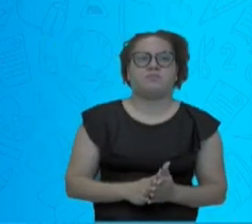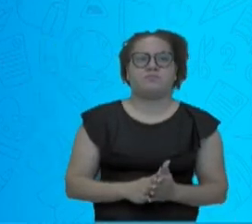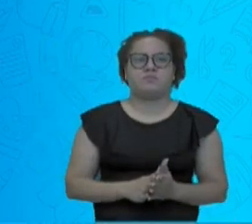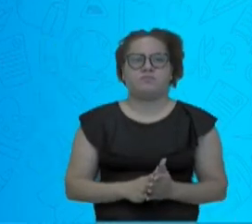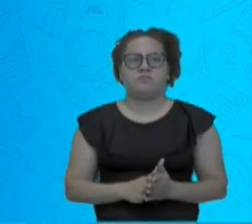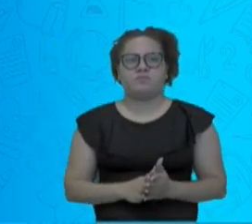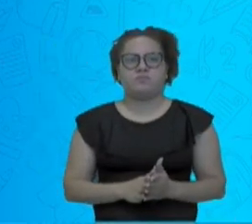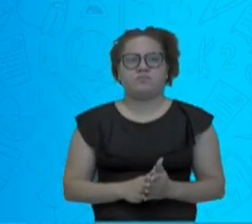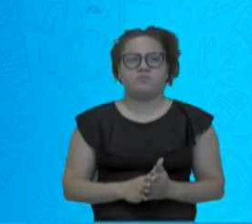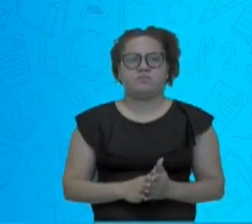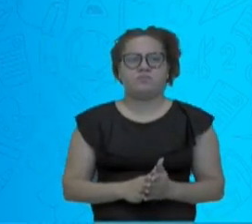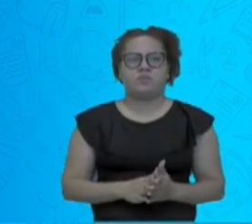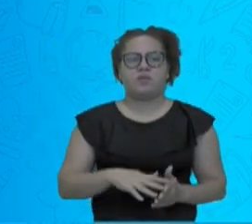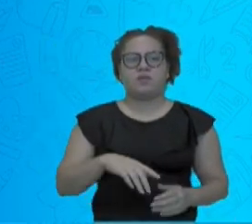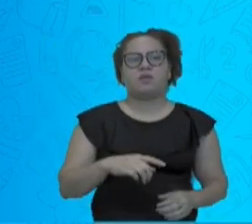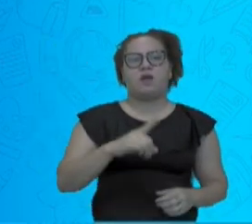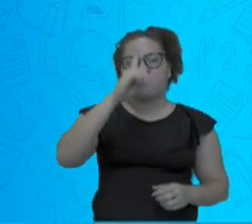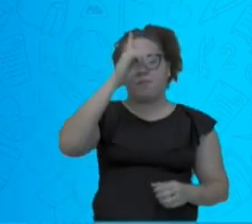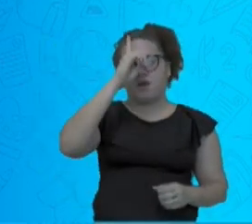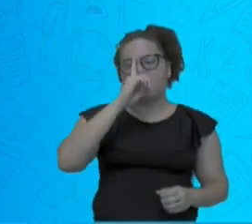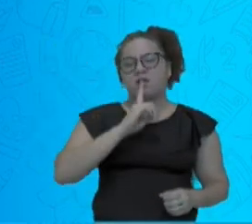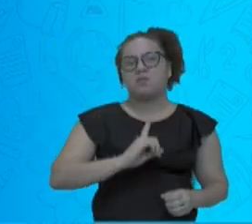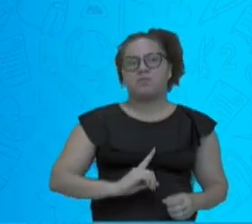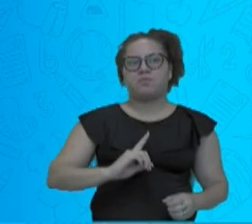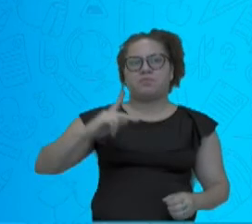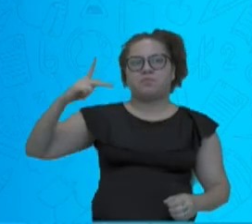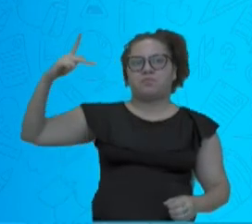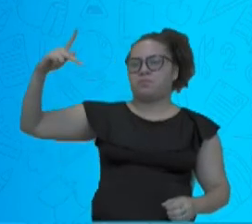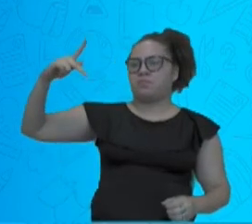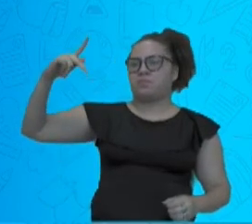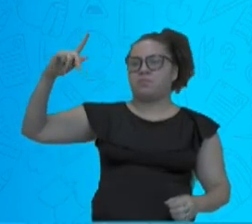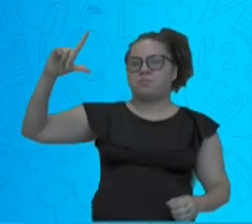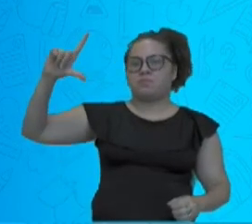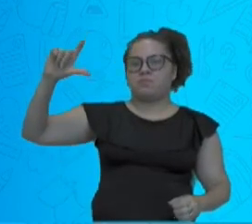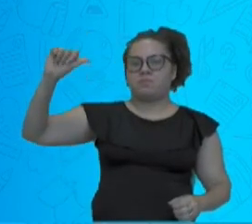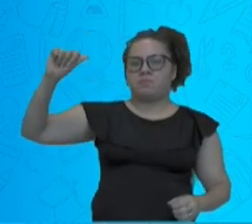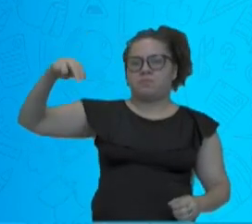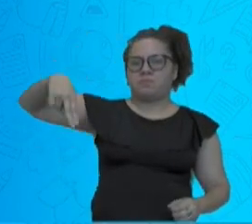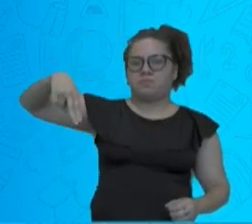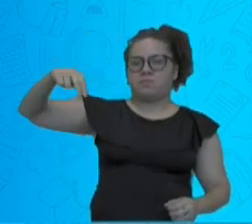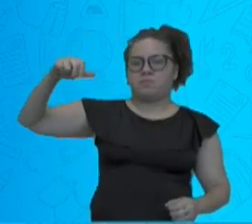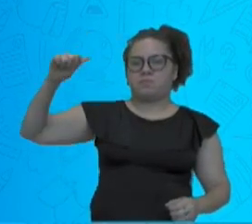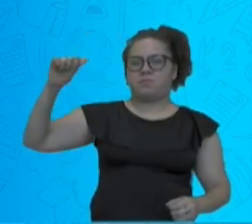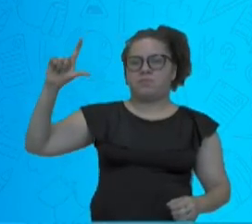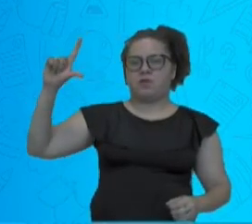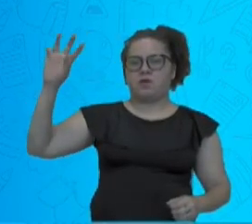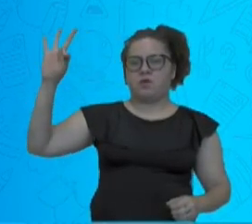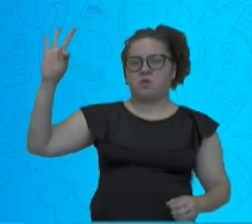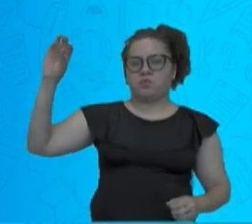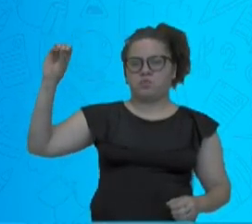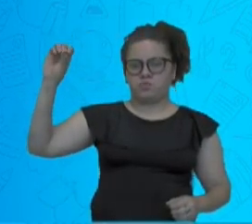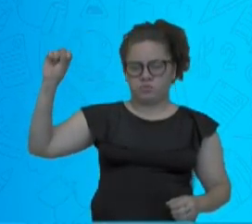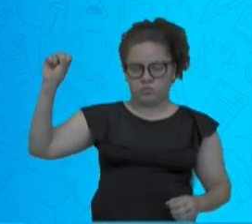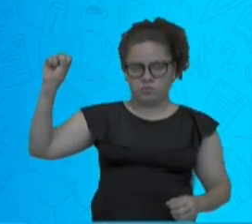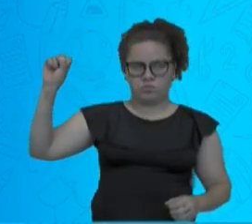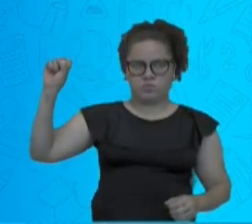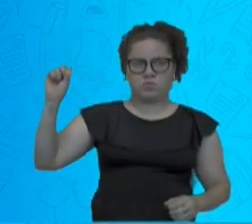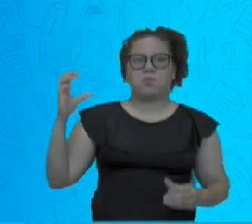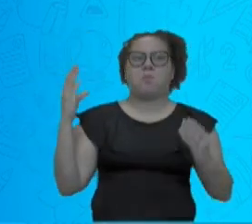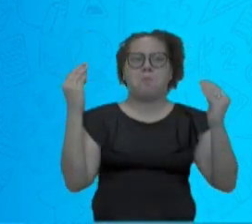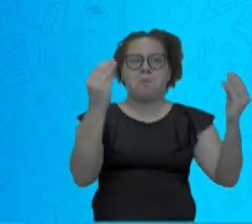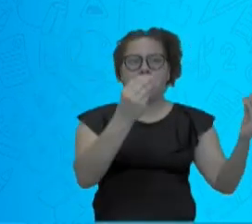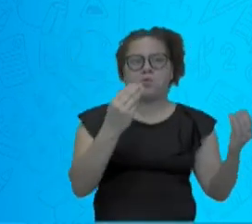essas partes aqui, ó. Tá vendo? Temos muitos planaltos, praticamente quase que um empate técnico.